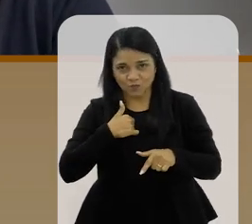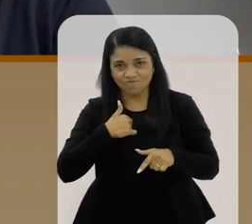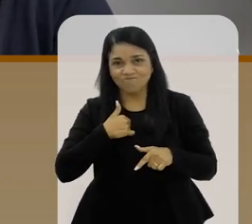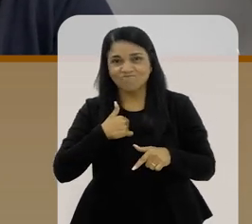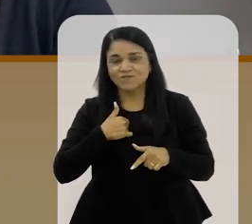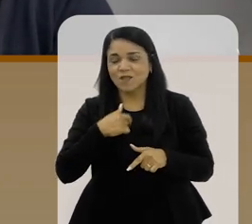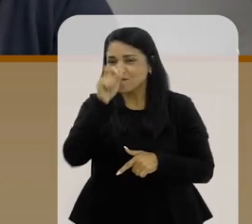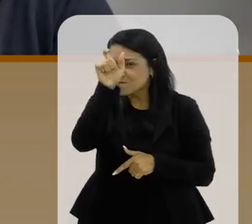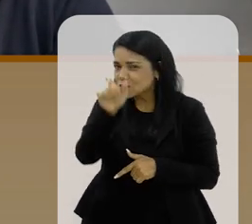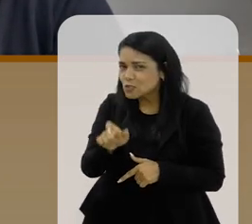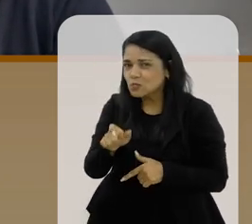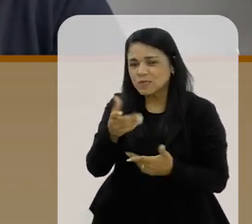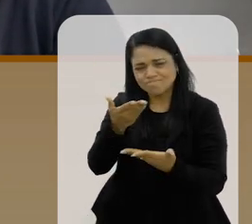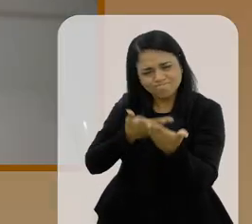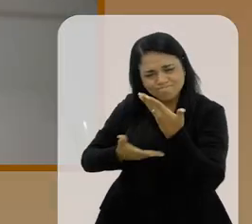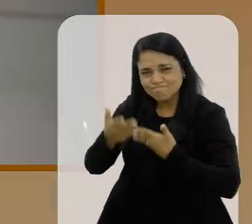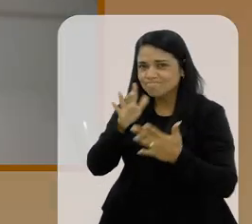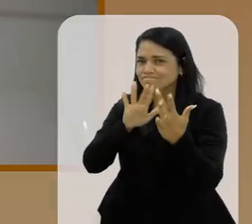muito